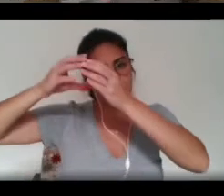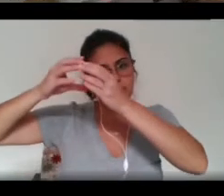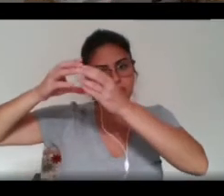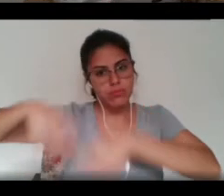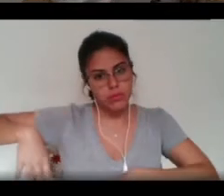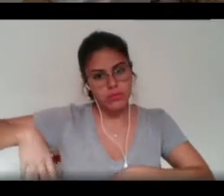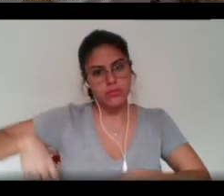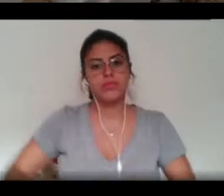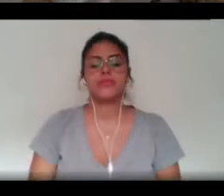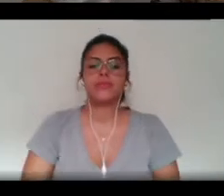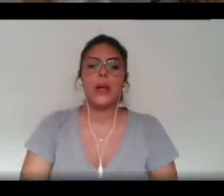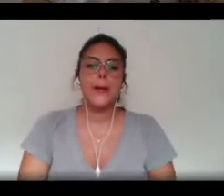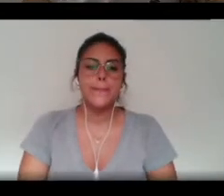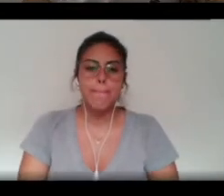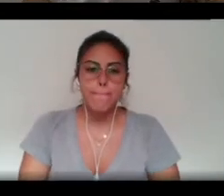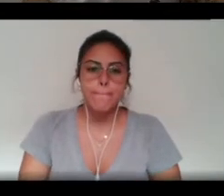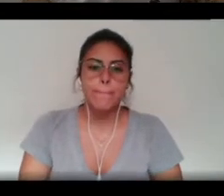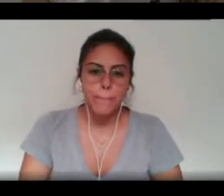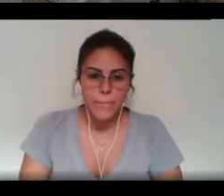Certo?